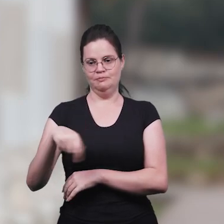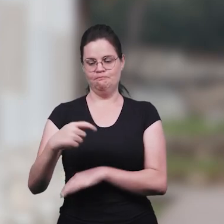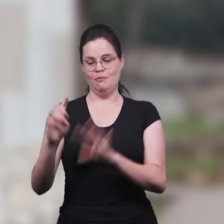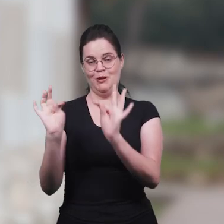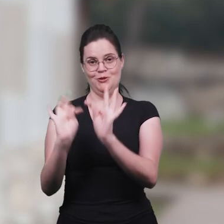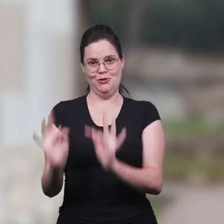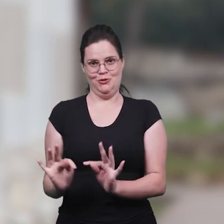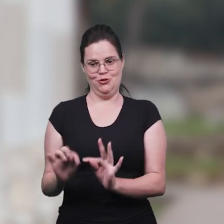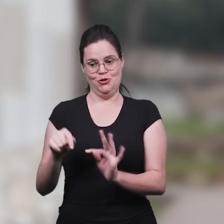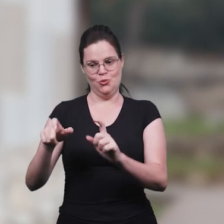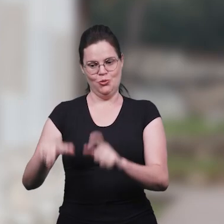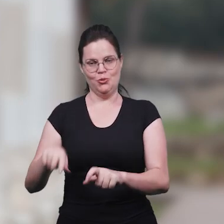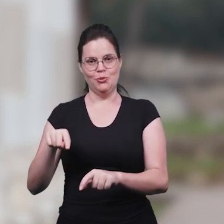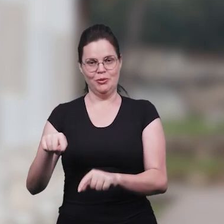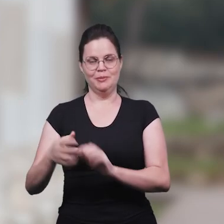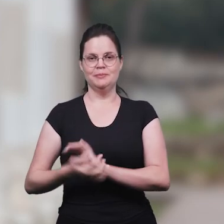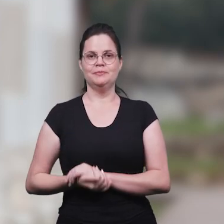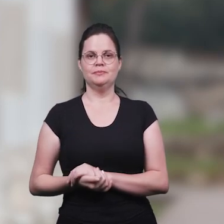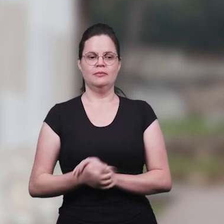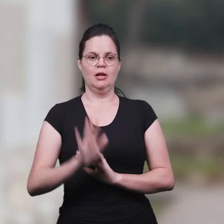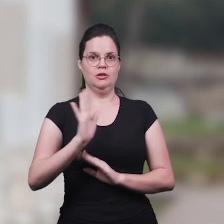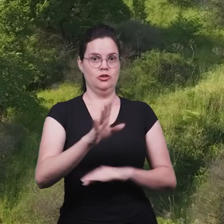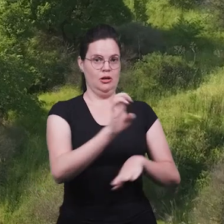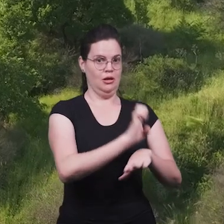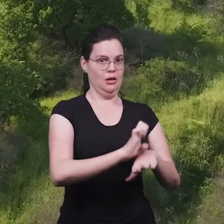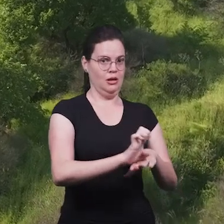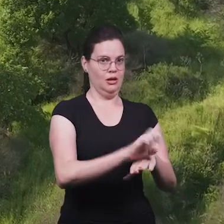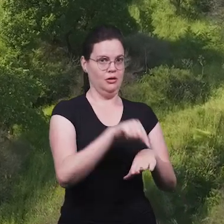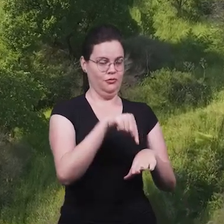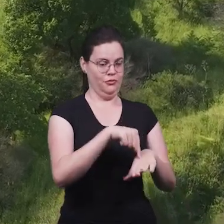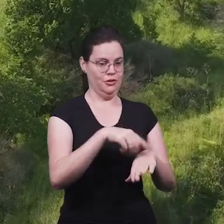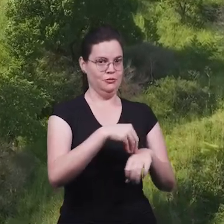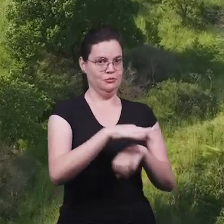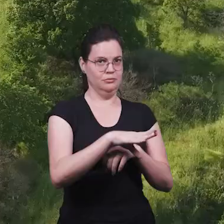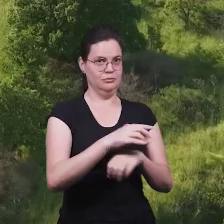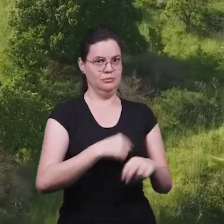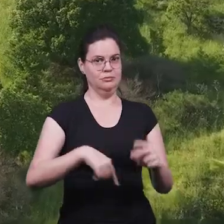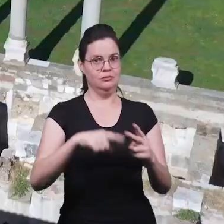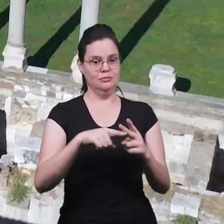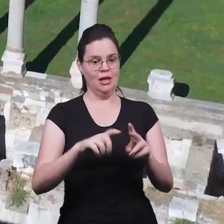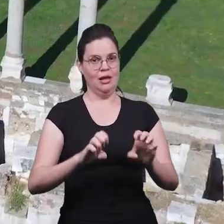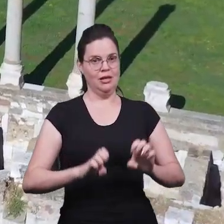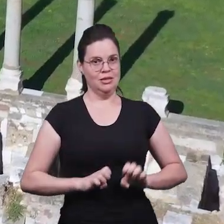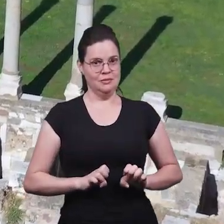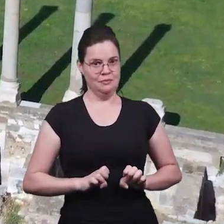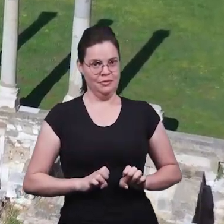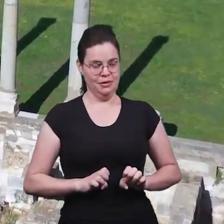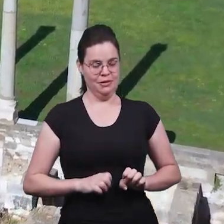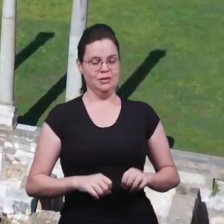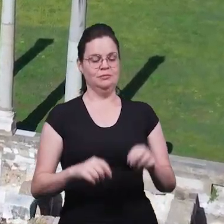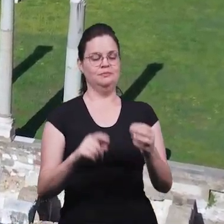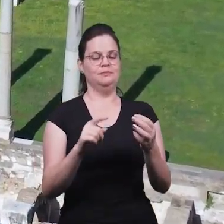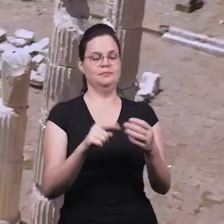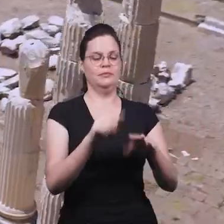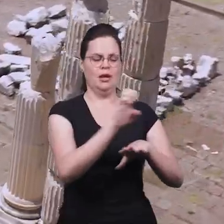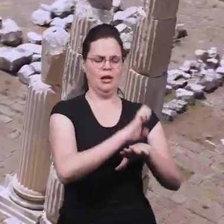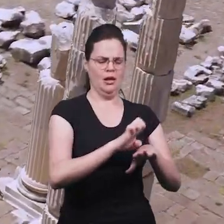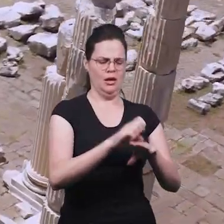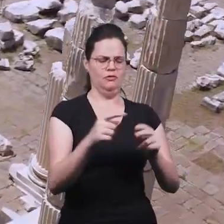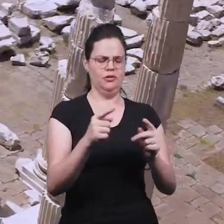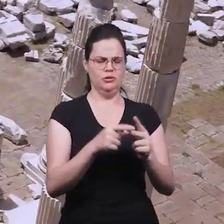em Tiatira. Tivemos já Éfeso, aqui tivemos Esmirna,